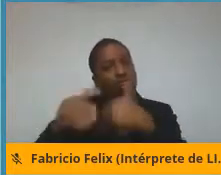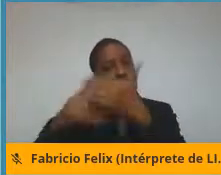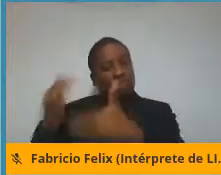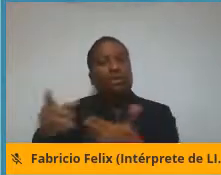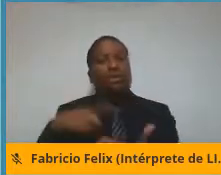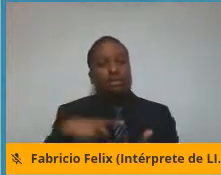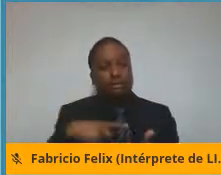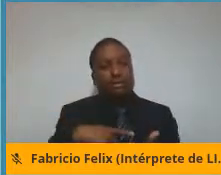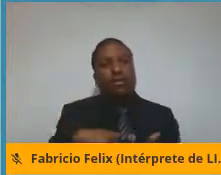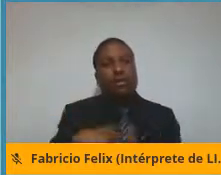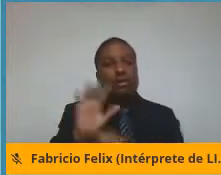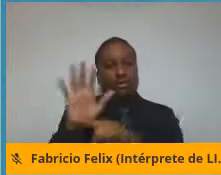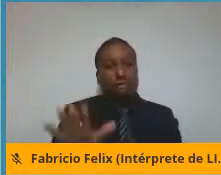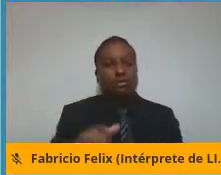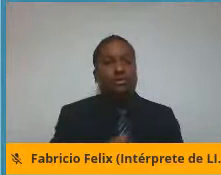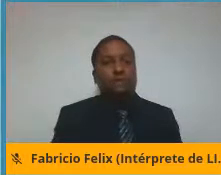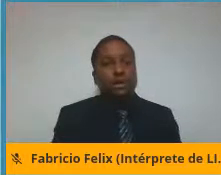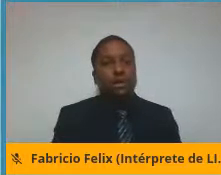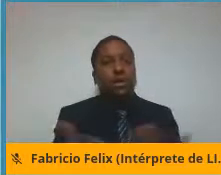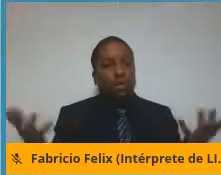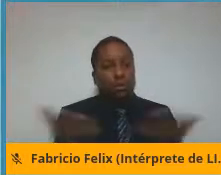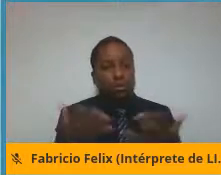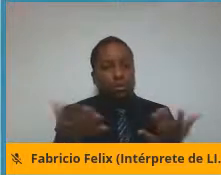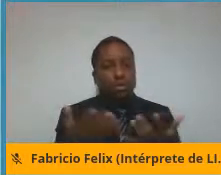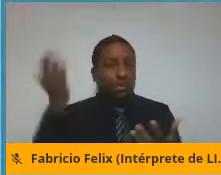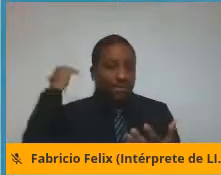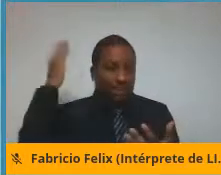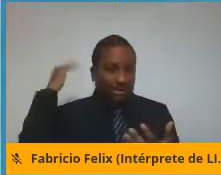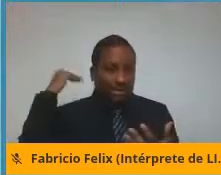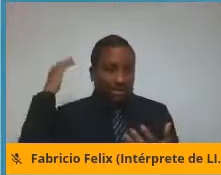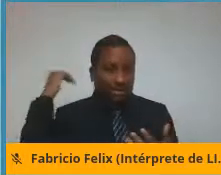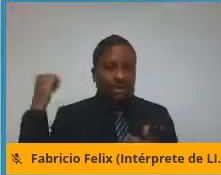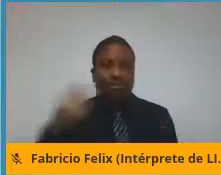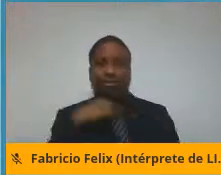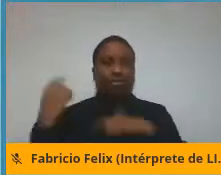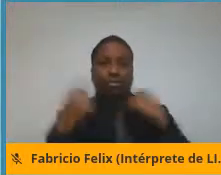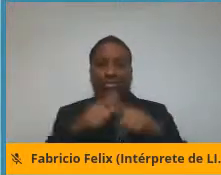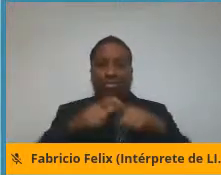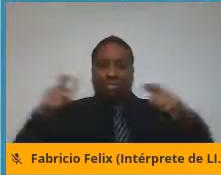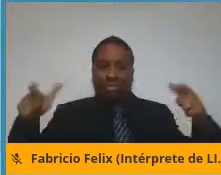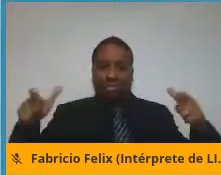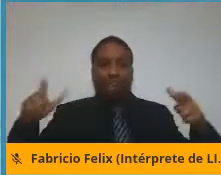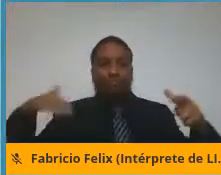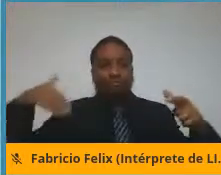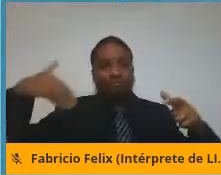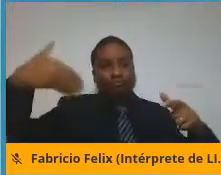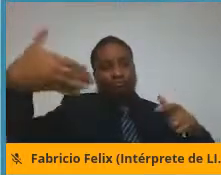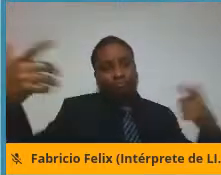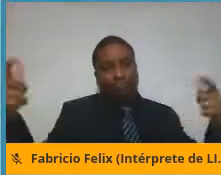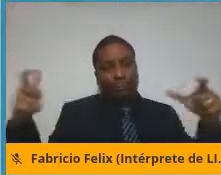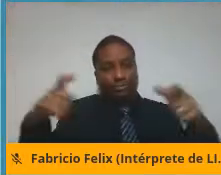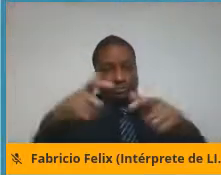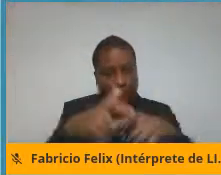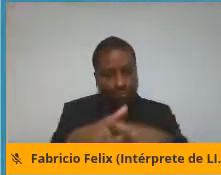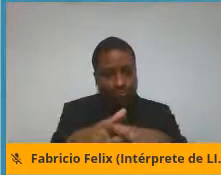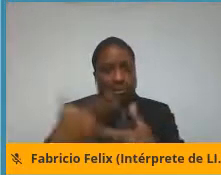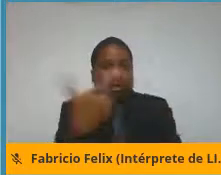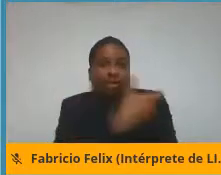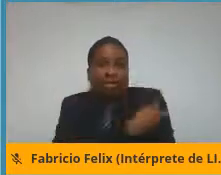menos de Covid do que morria antes. No momento, a gente não tem vacina ainda, é importante dizer, não temos